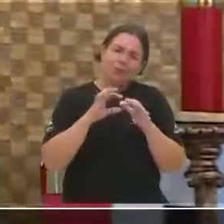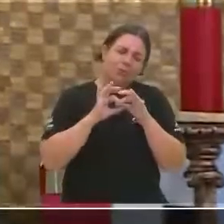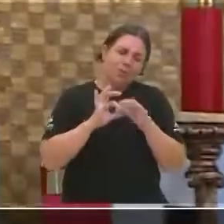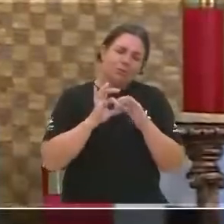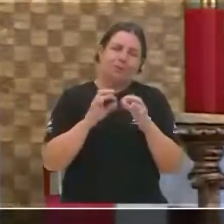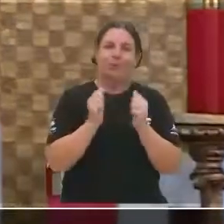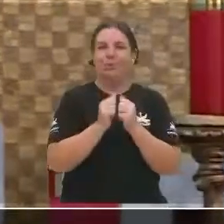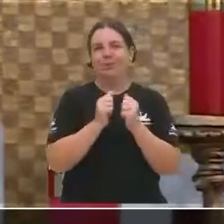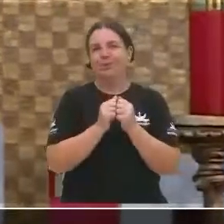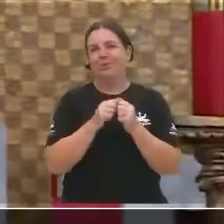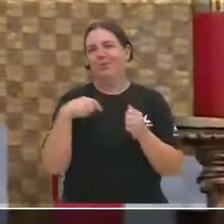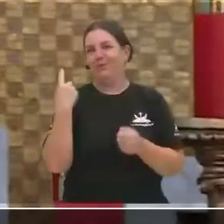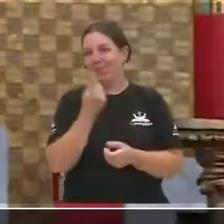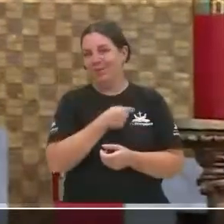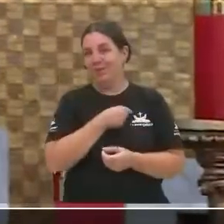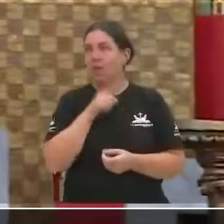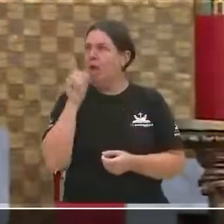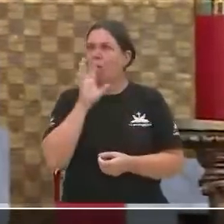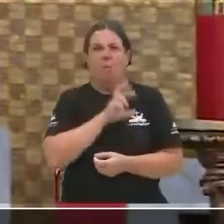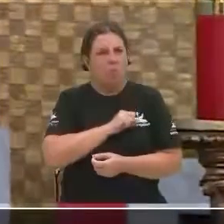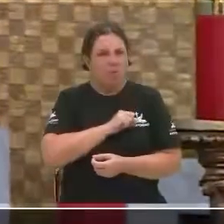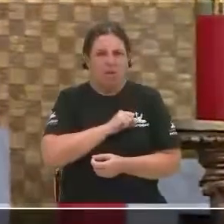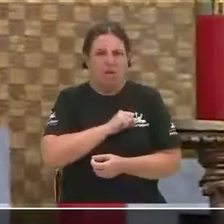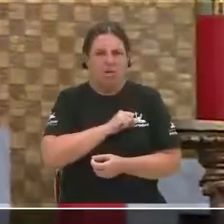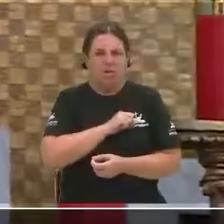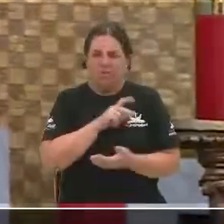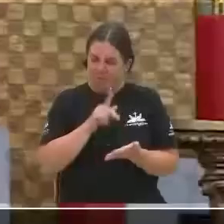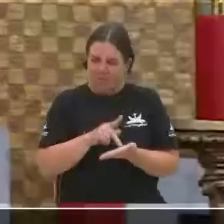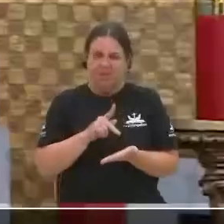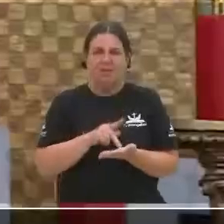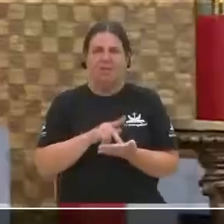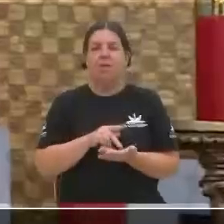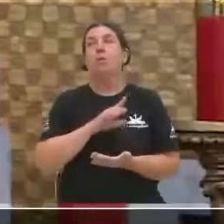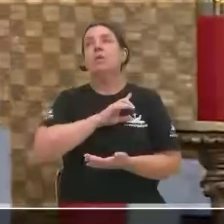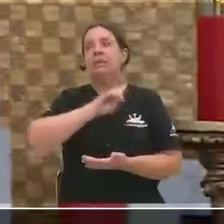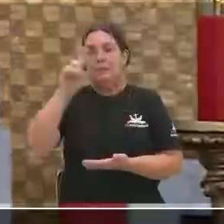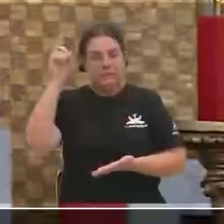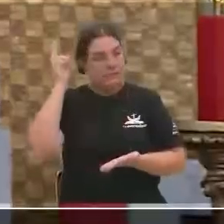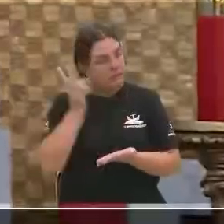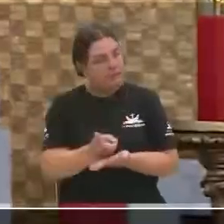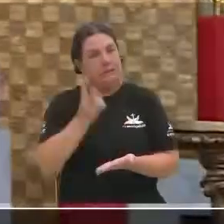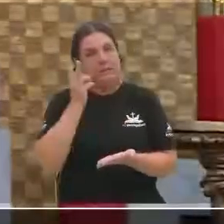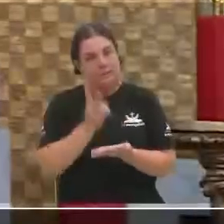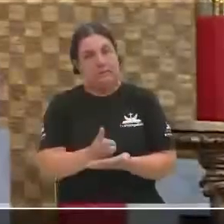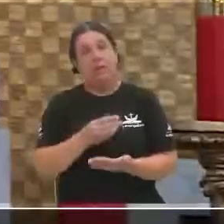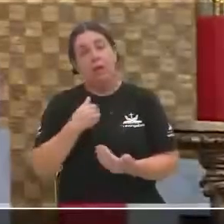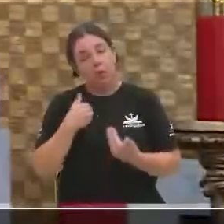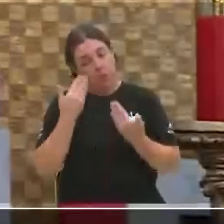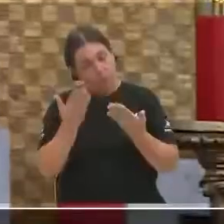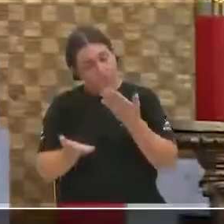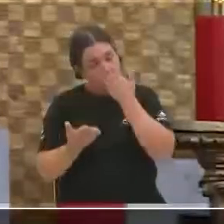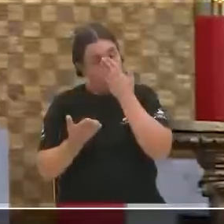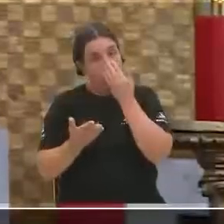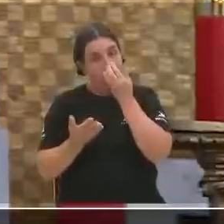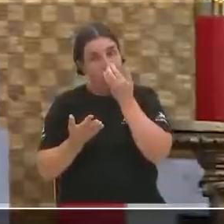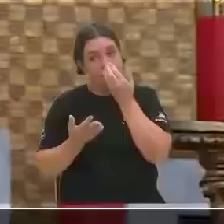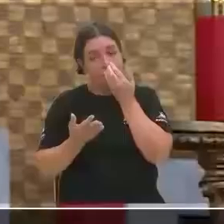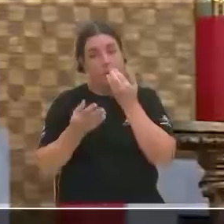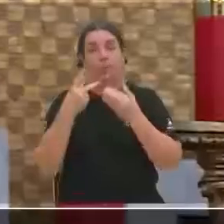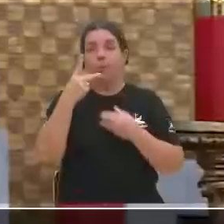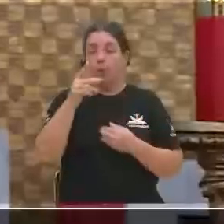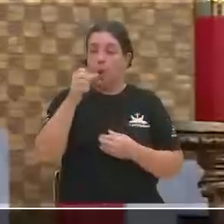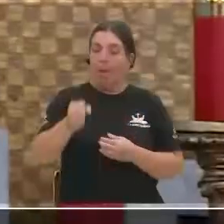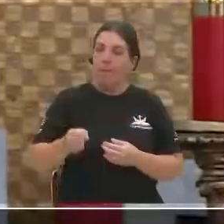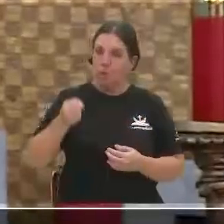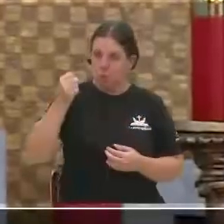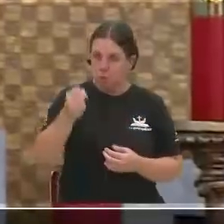amor e ele sempre está insistindo eu sou o teu pastor eu